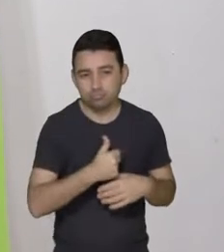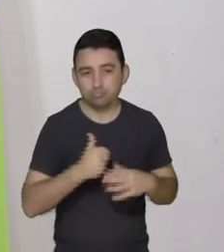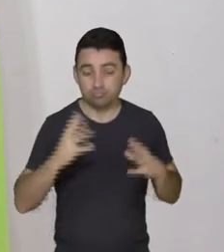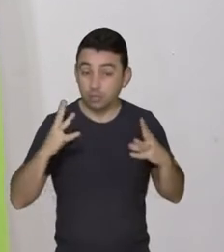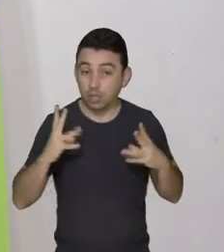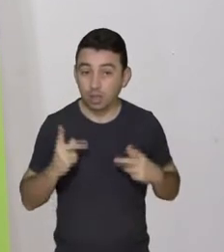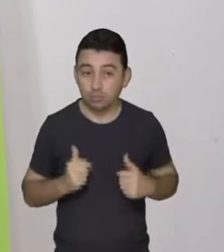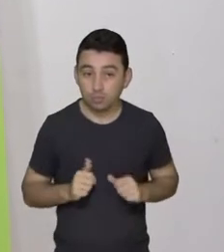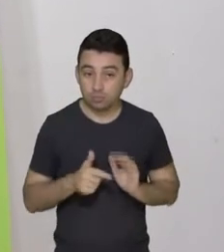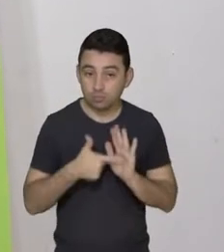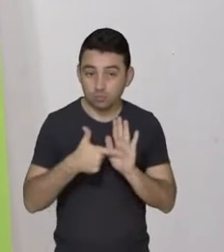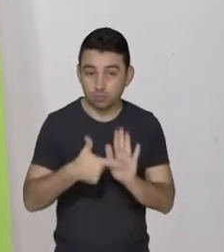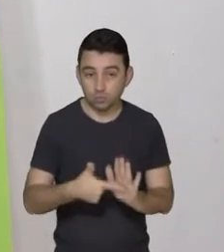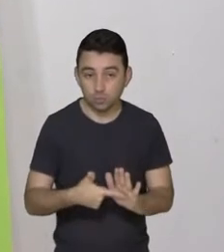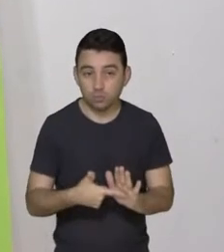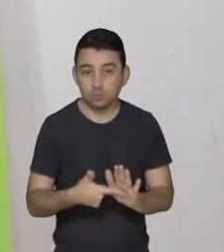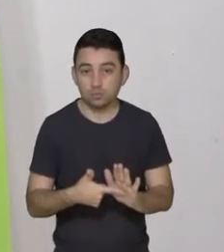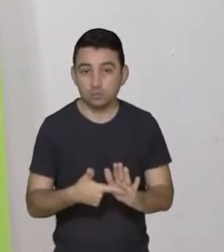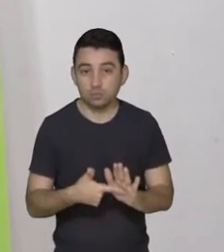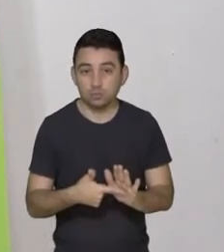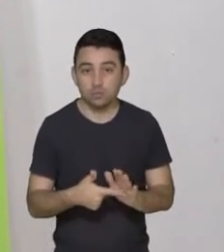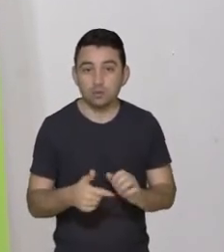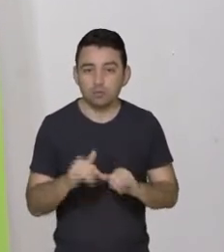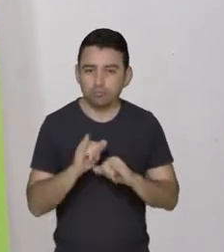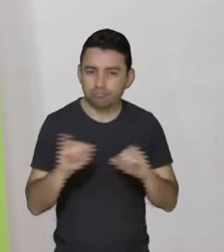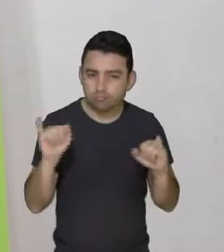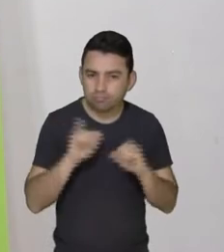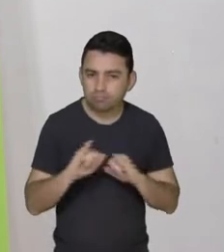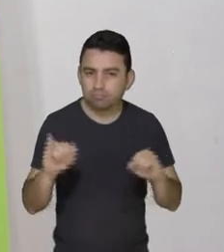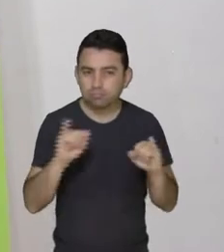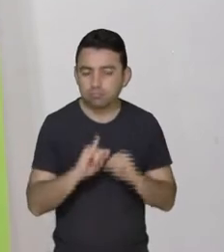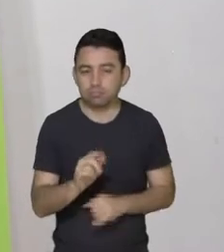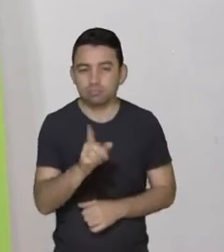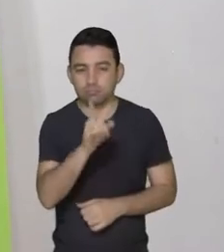transparente uma campanha silenciosa